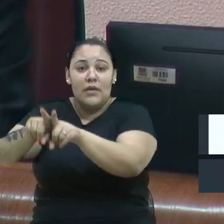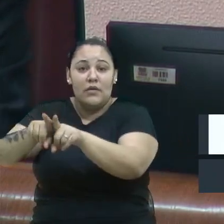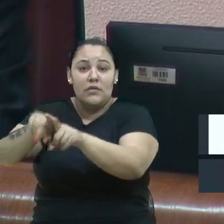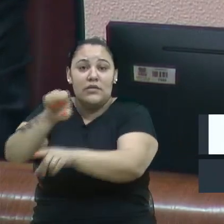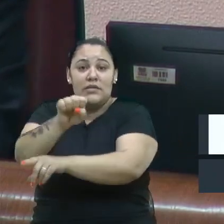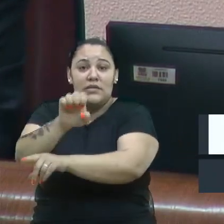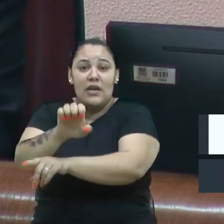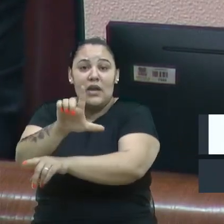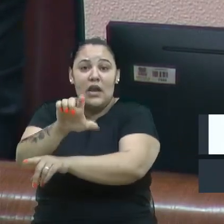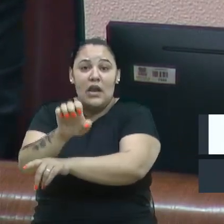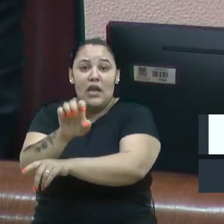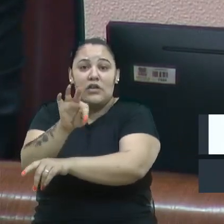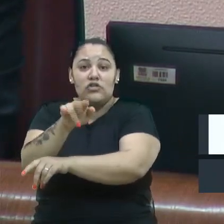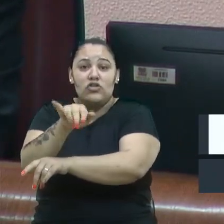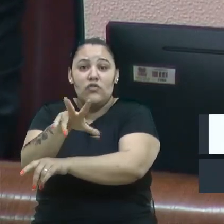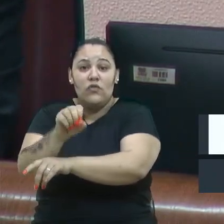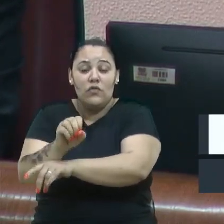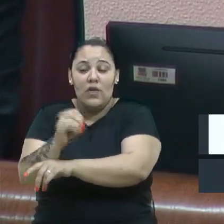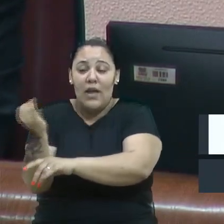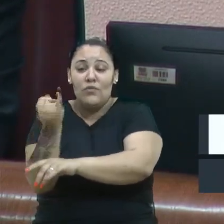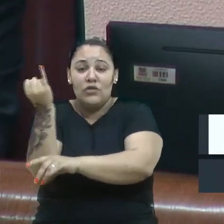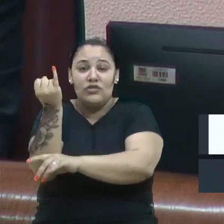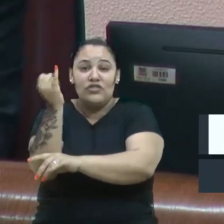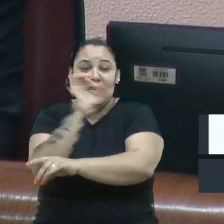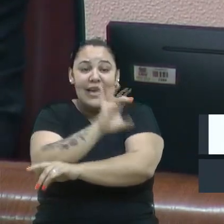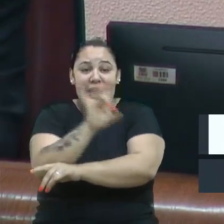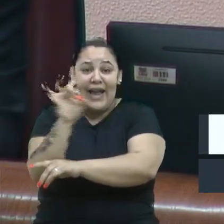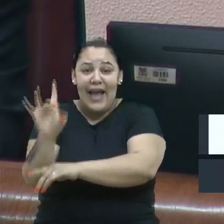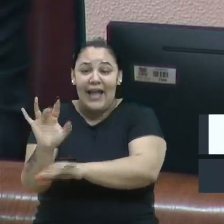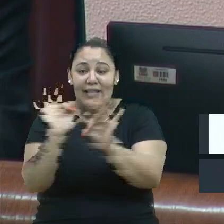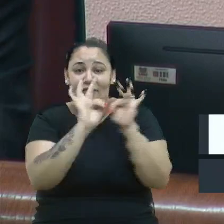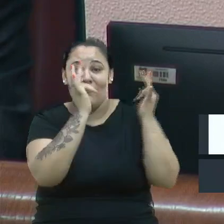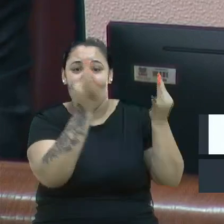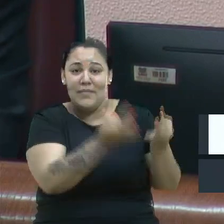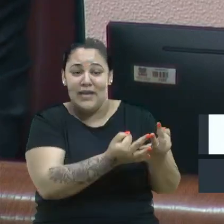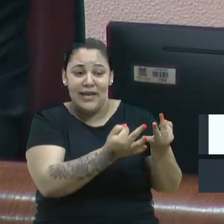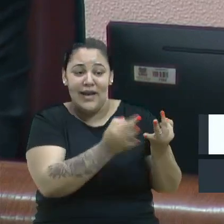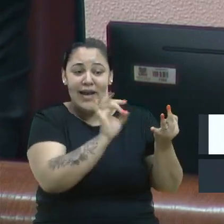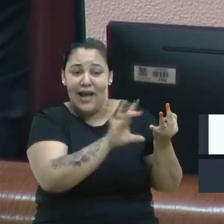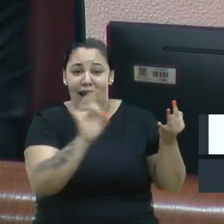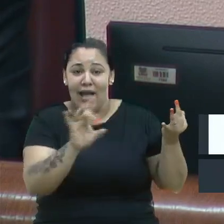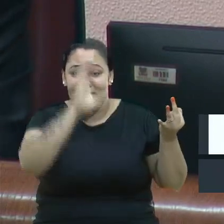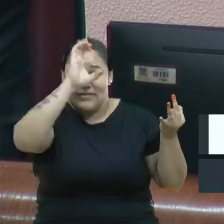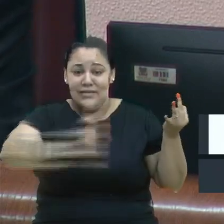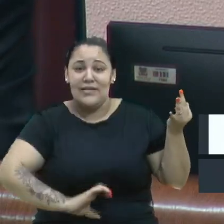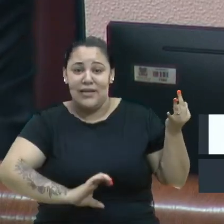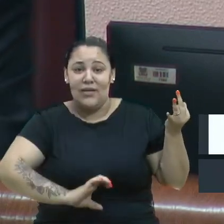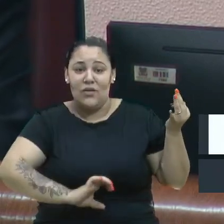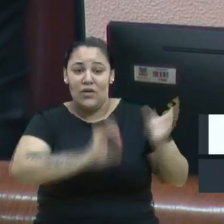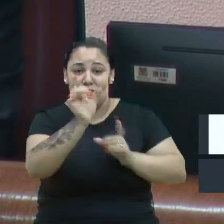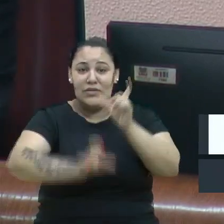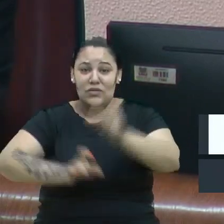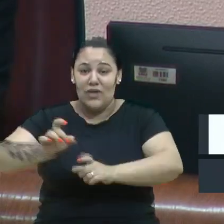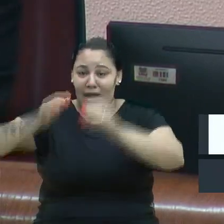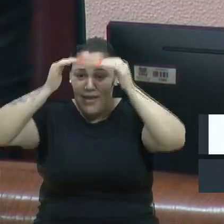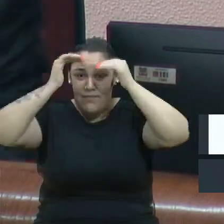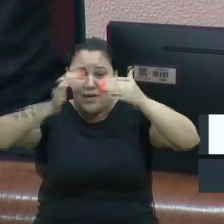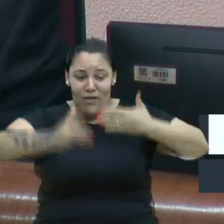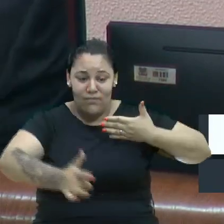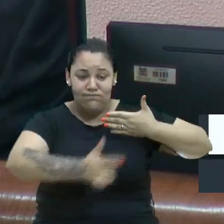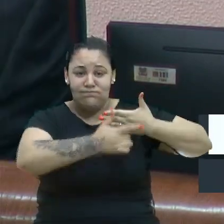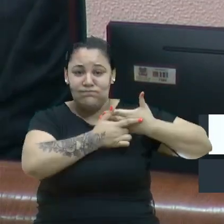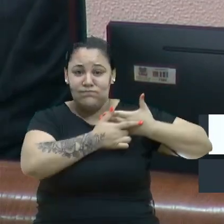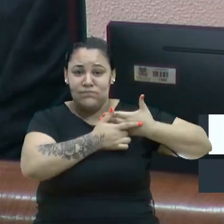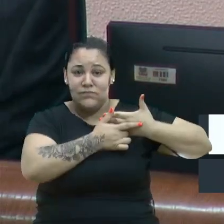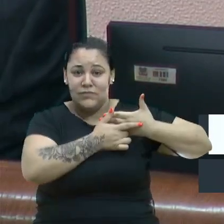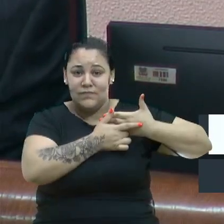lar, que cada casa, que cada família, que cada cidadão cumpra com o seu papel. O senhor dizia